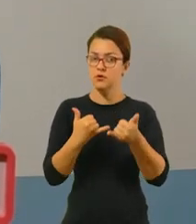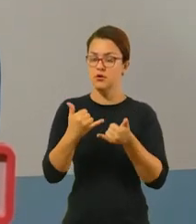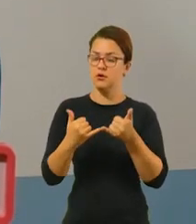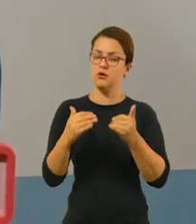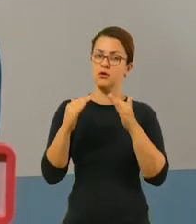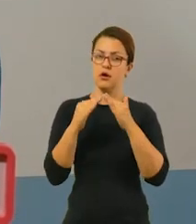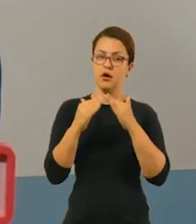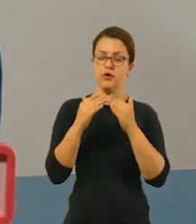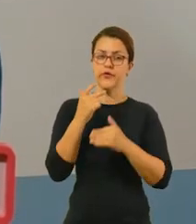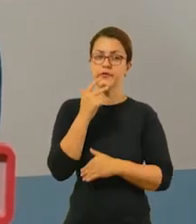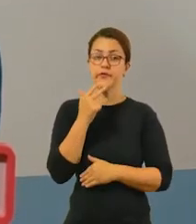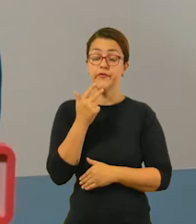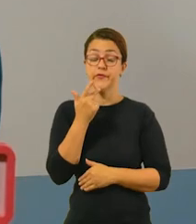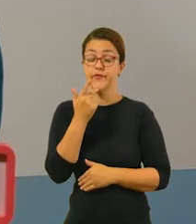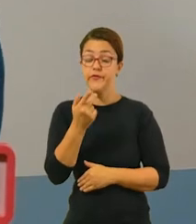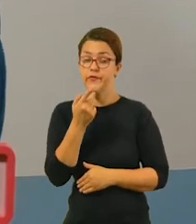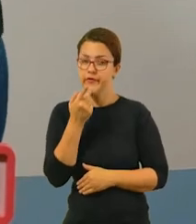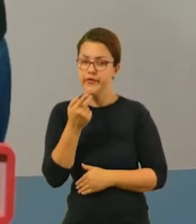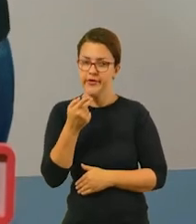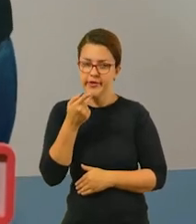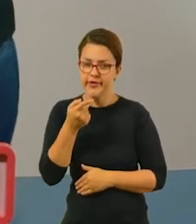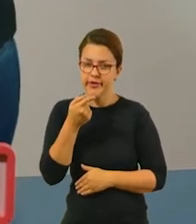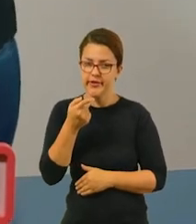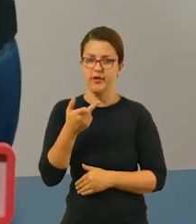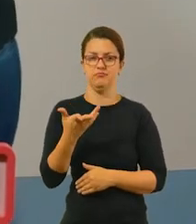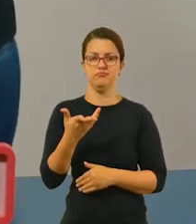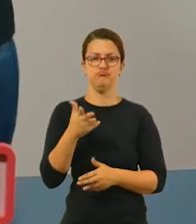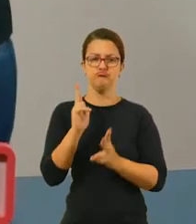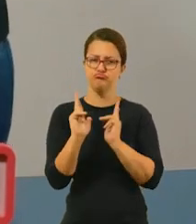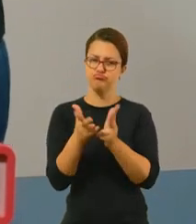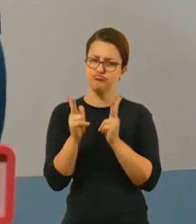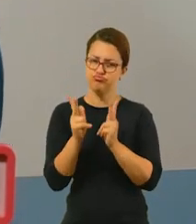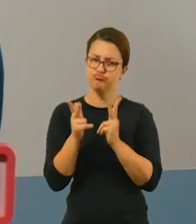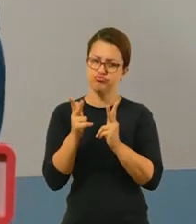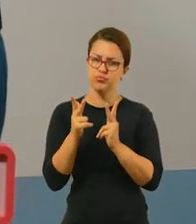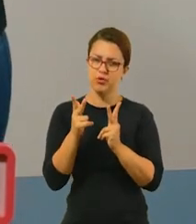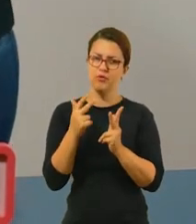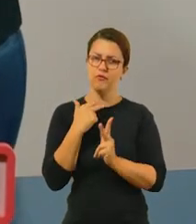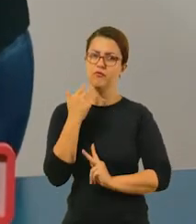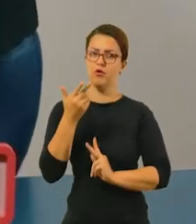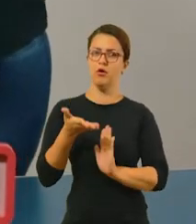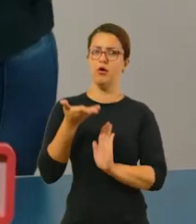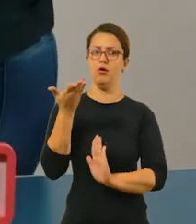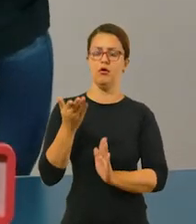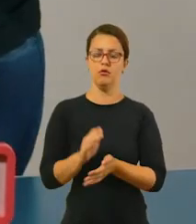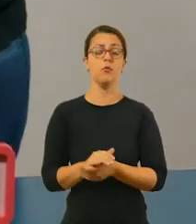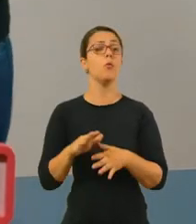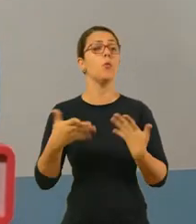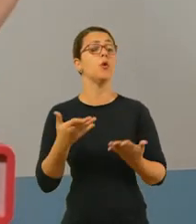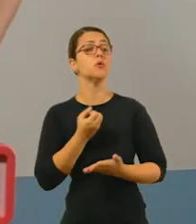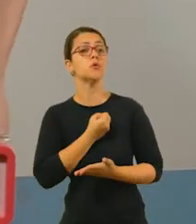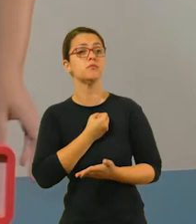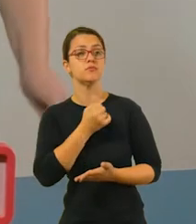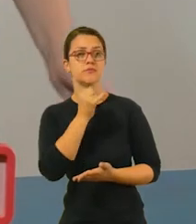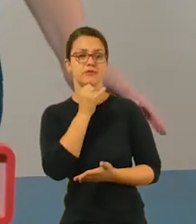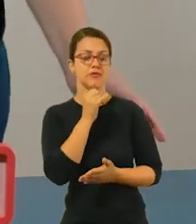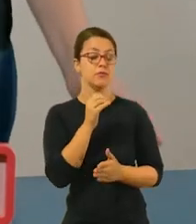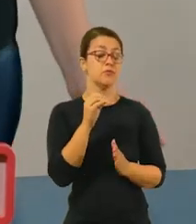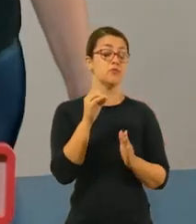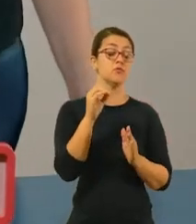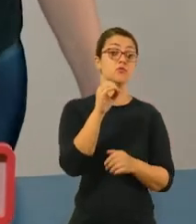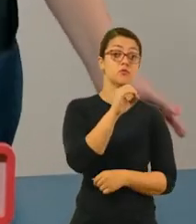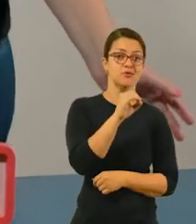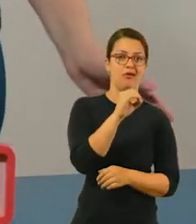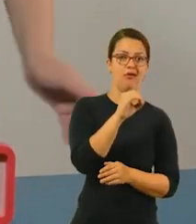brincarem em casa, falarem em voz alta alguns números. Mas quais números? Por exemplo, em vez de contar